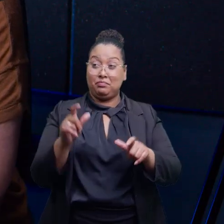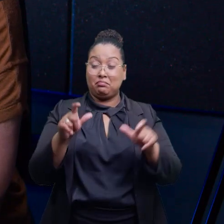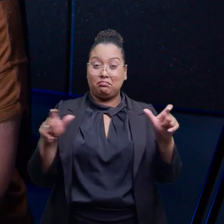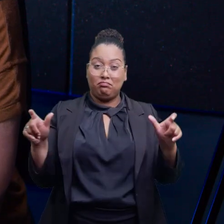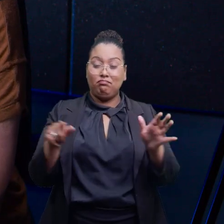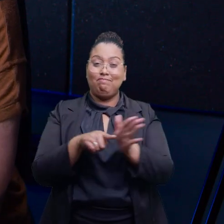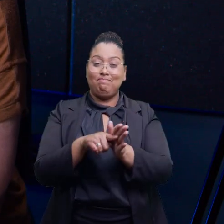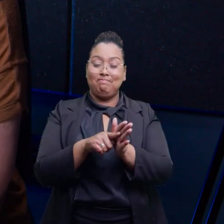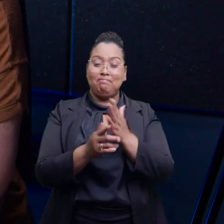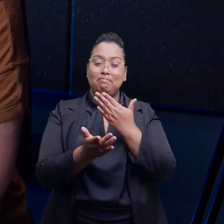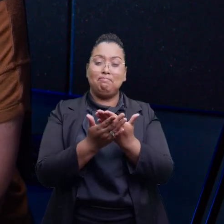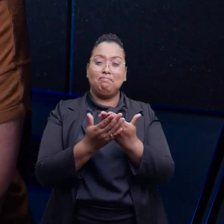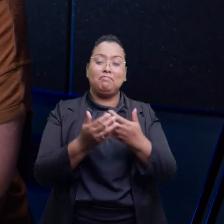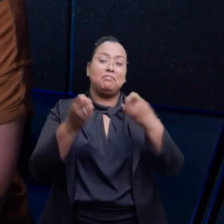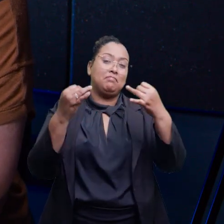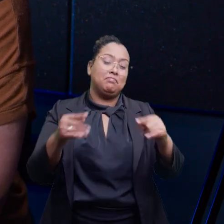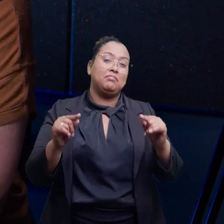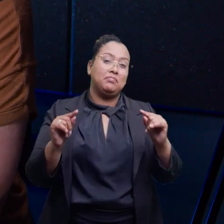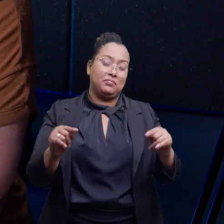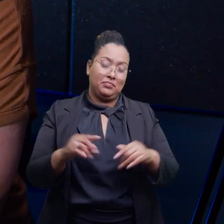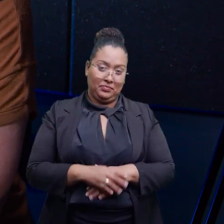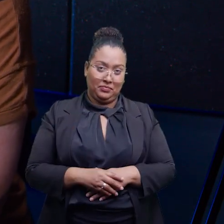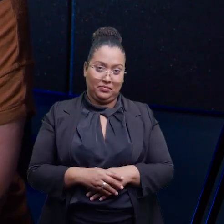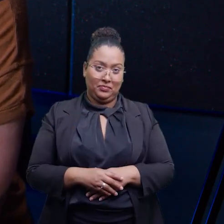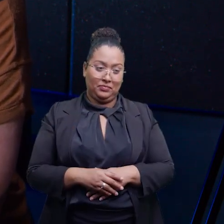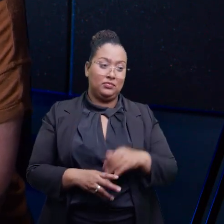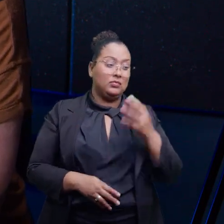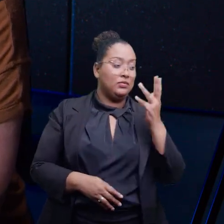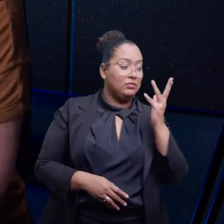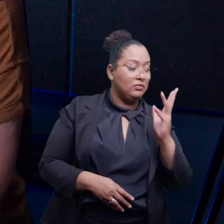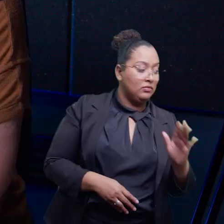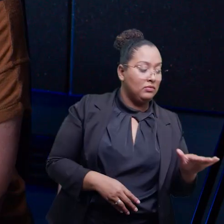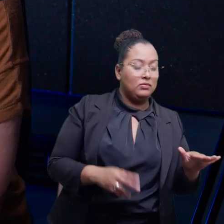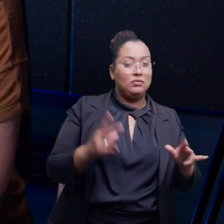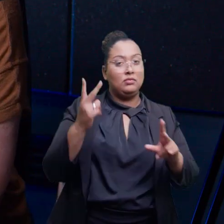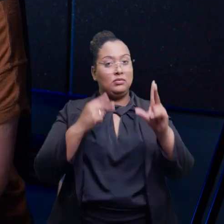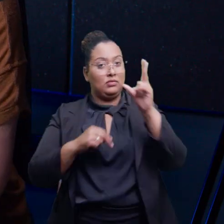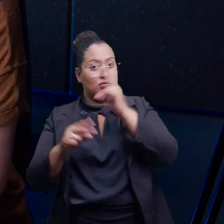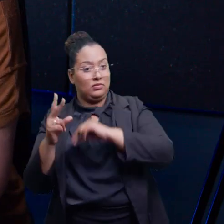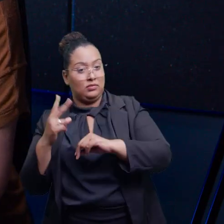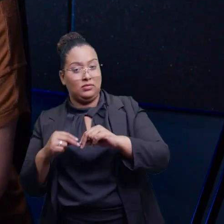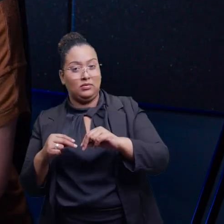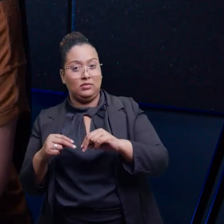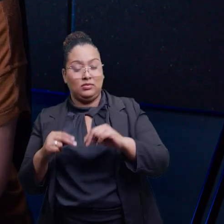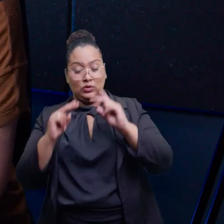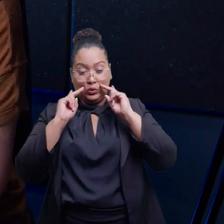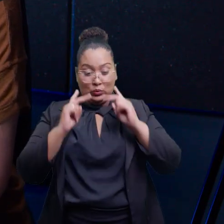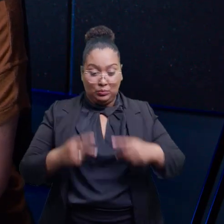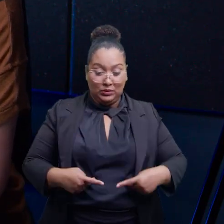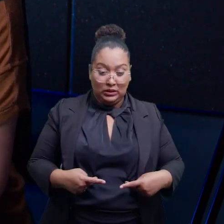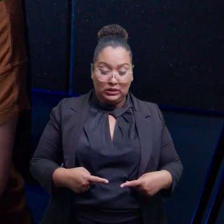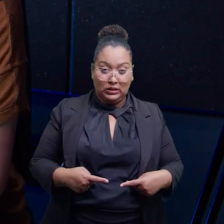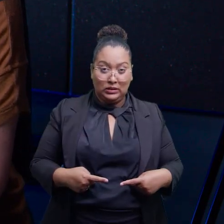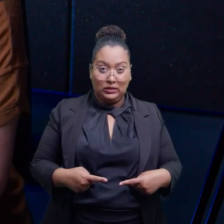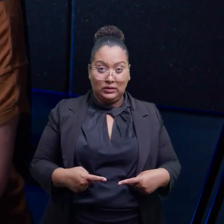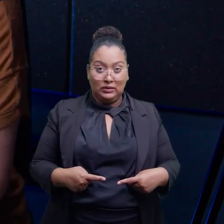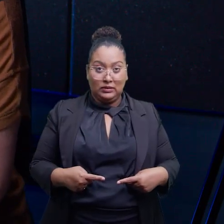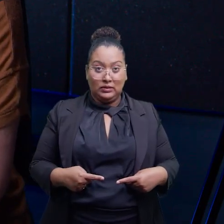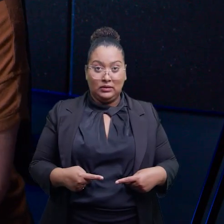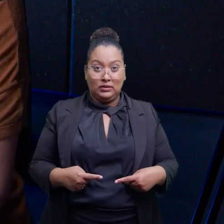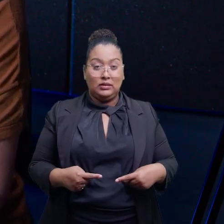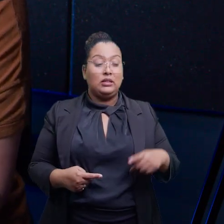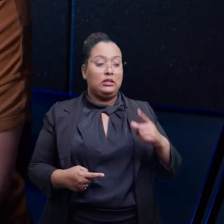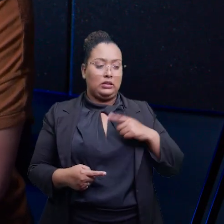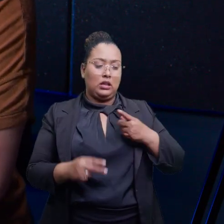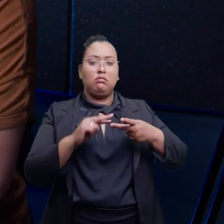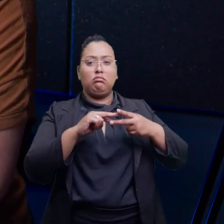as pesquisas dizem é que uma criança, um adolescente, o ser humano, né, ele